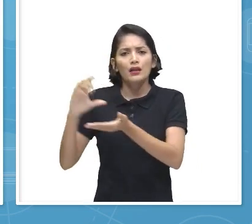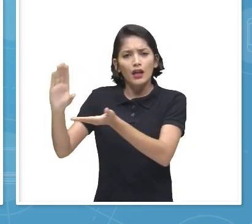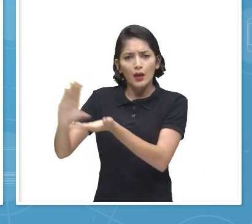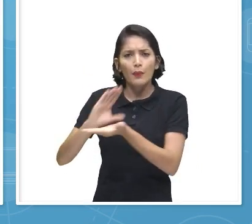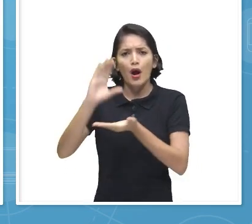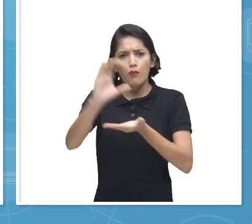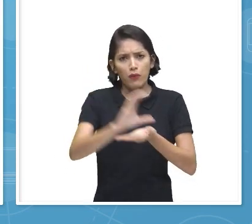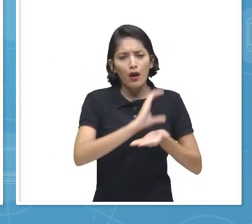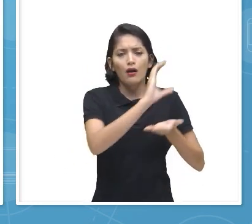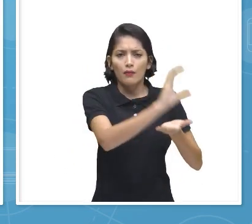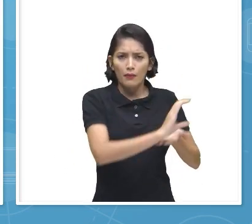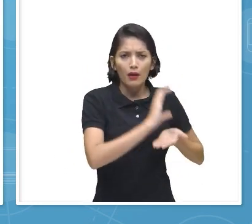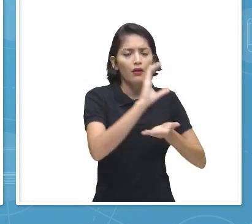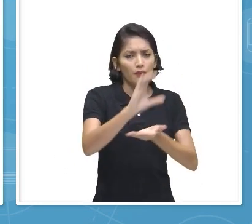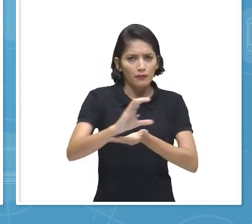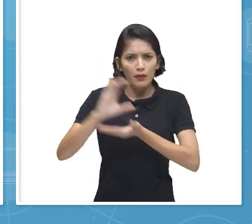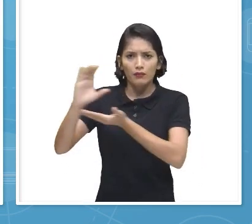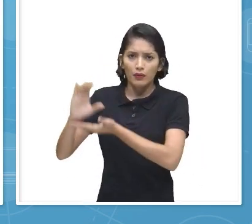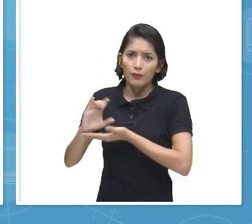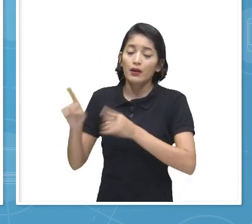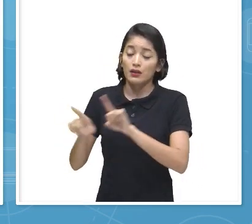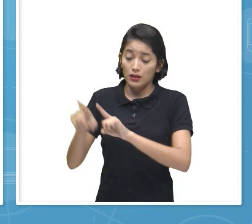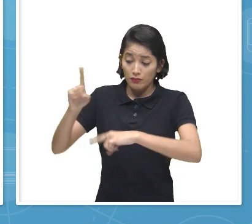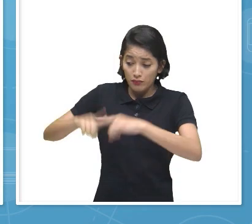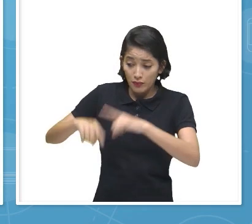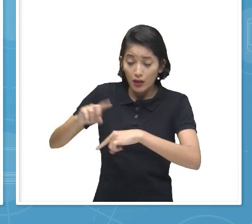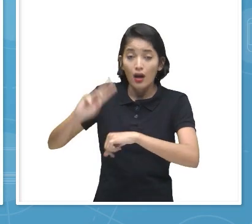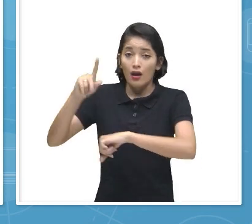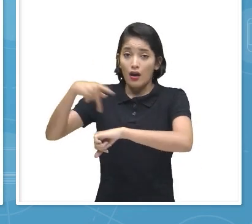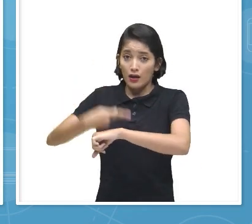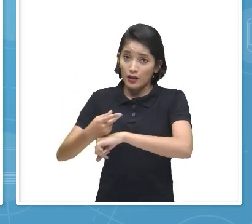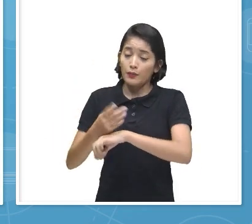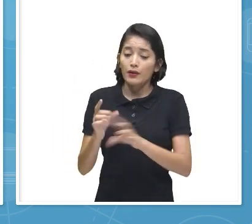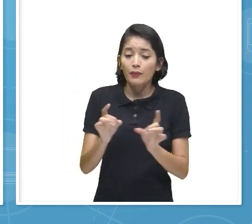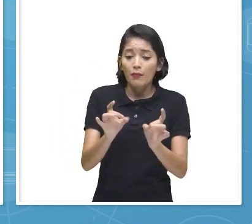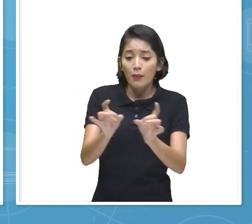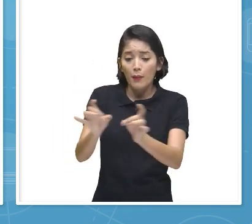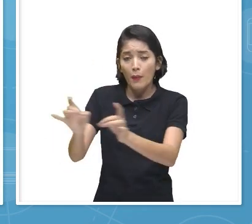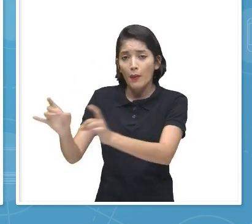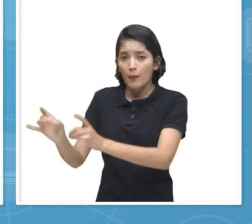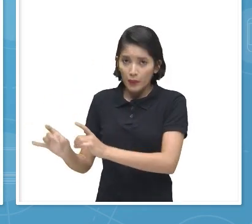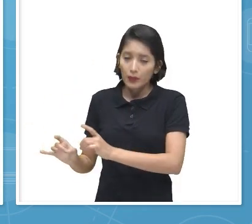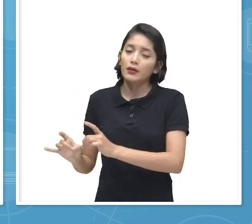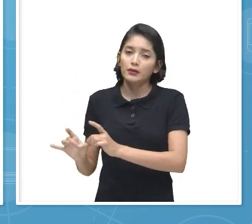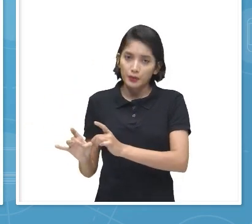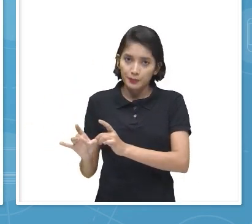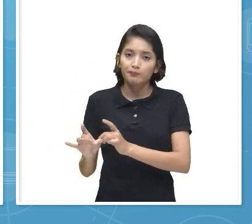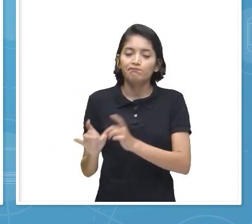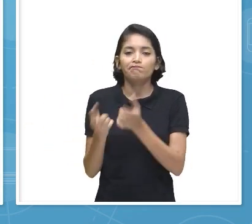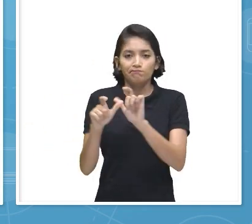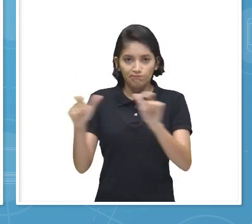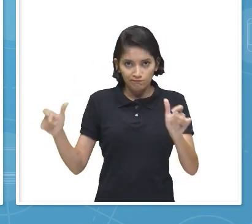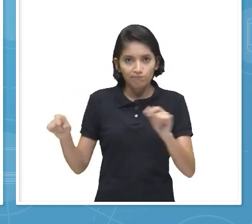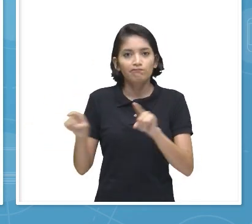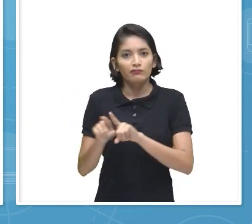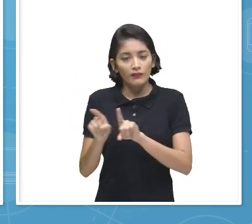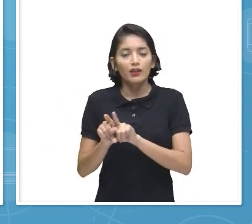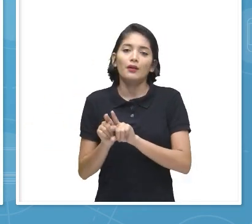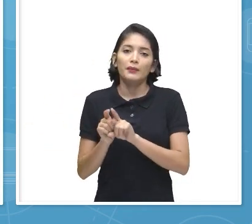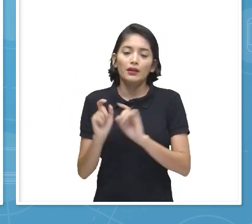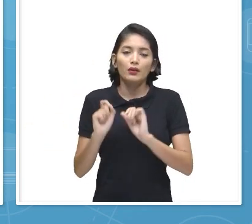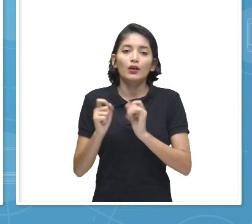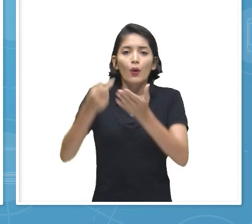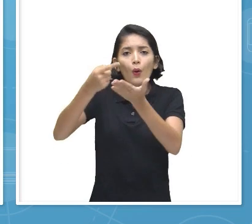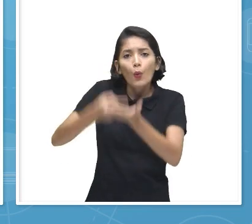capital, a acumular cada vez mais mercadorias para poder vender para um mercado, né, consumidor cada vez maior, e elas passam a ser negociadas